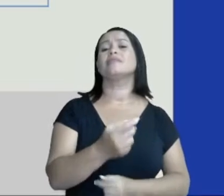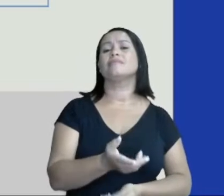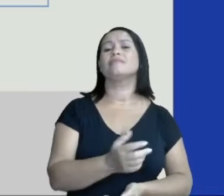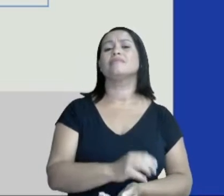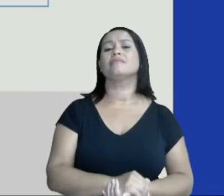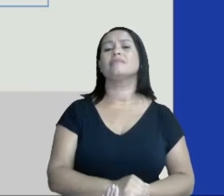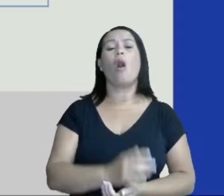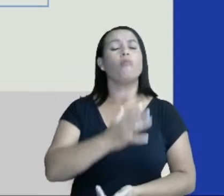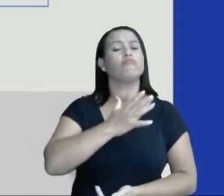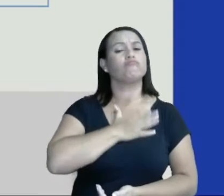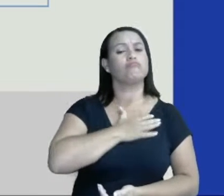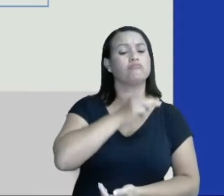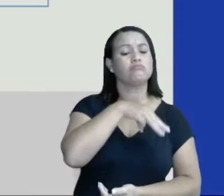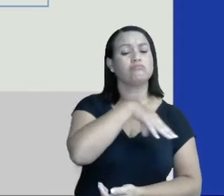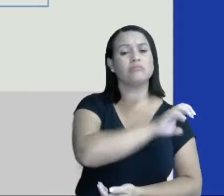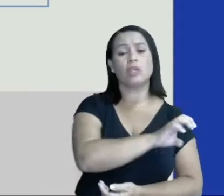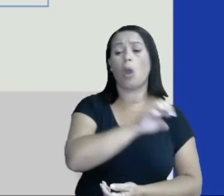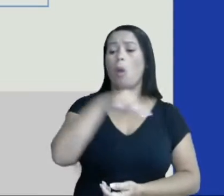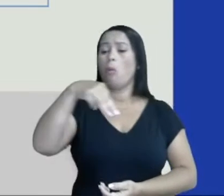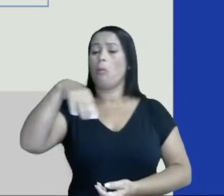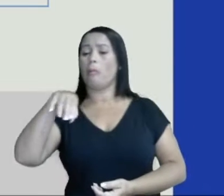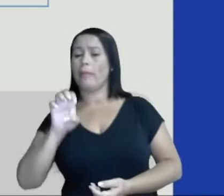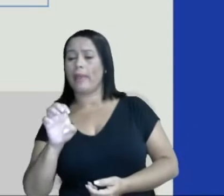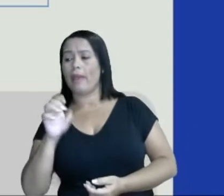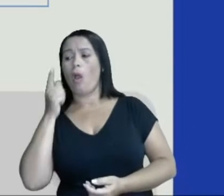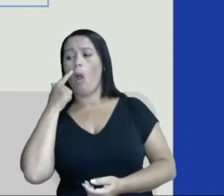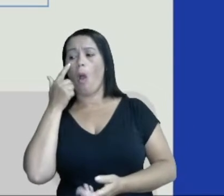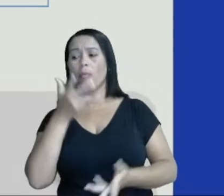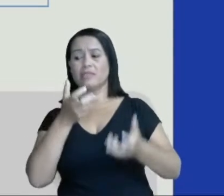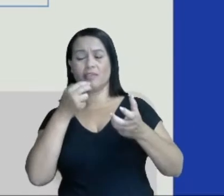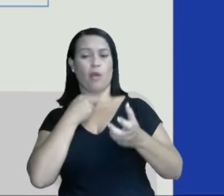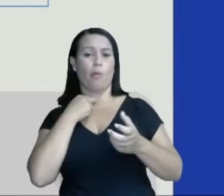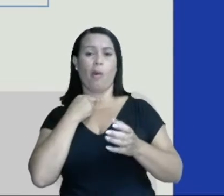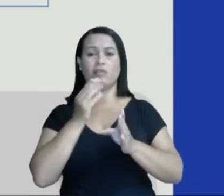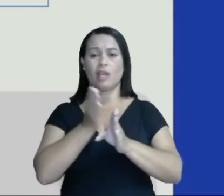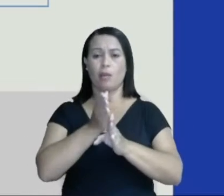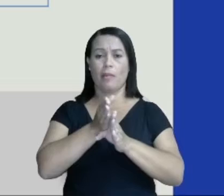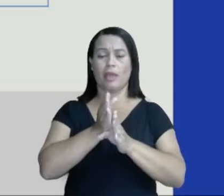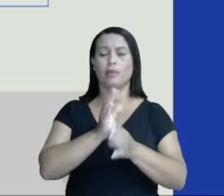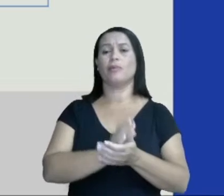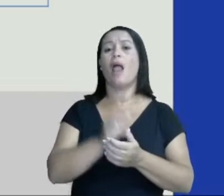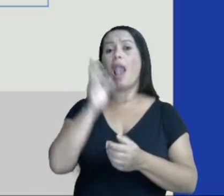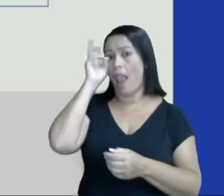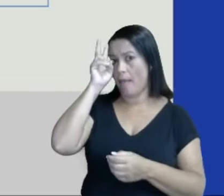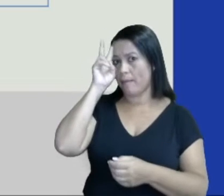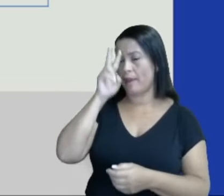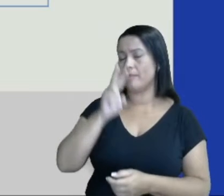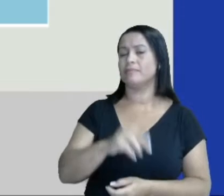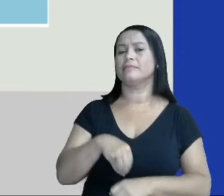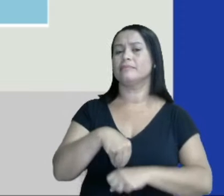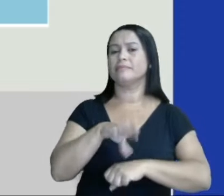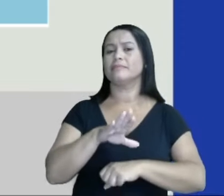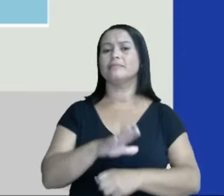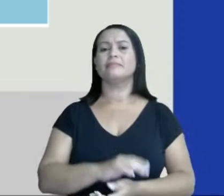a gustar-me. Não pode ficar no meio, tá, gente? Lembra bem disso.